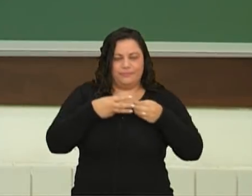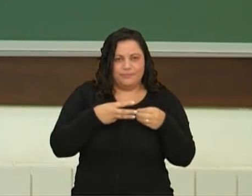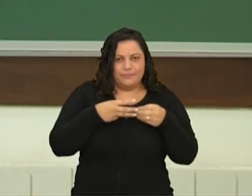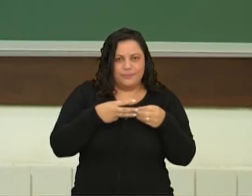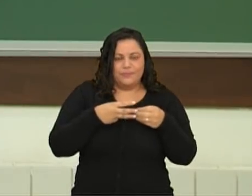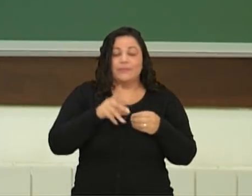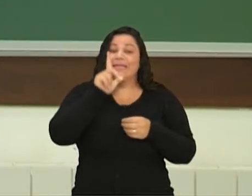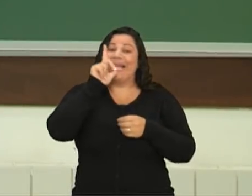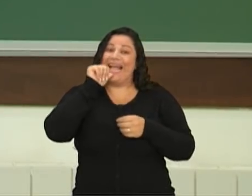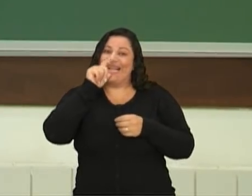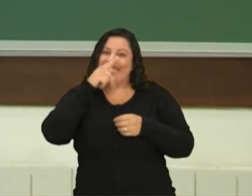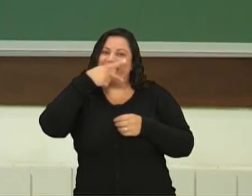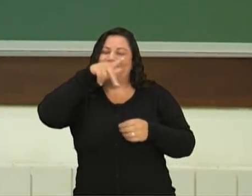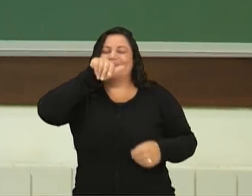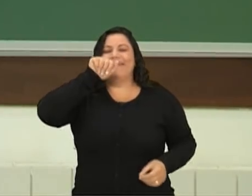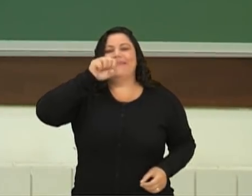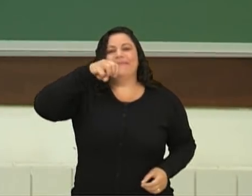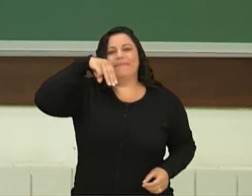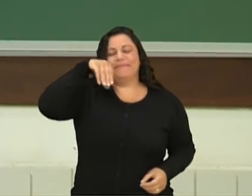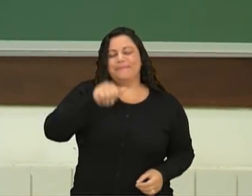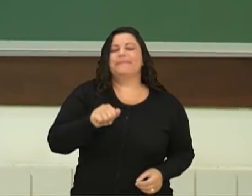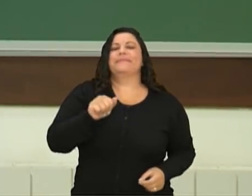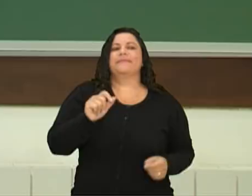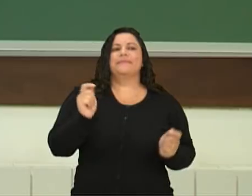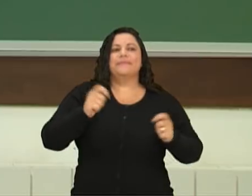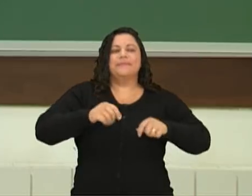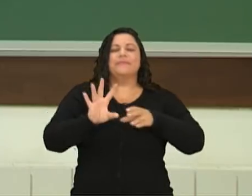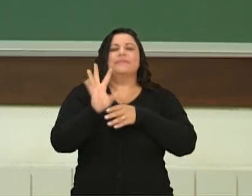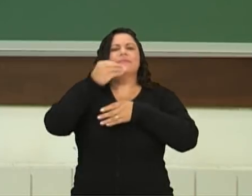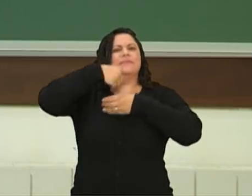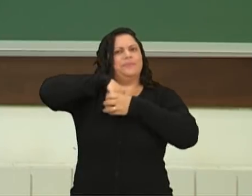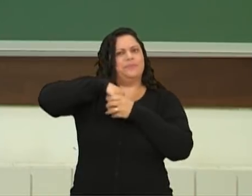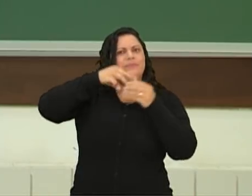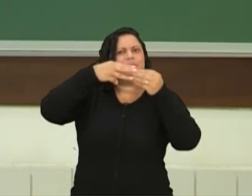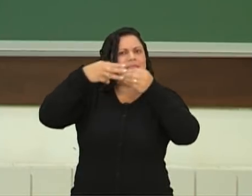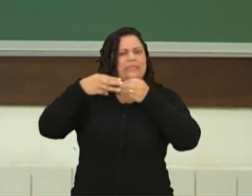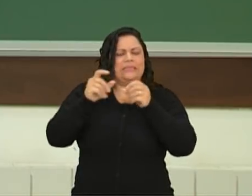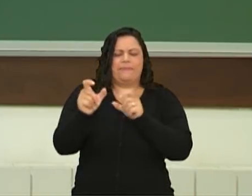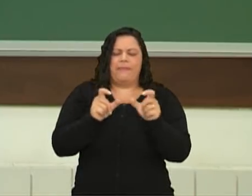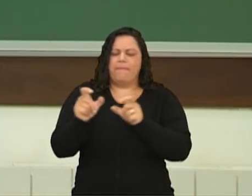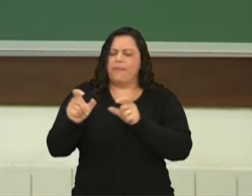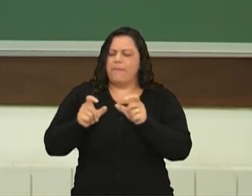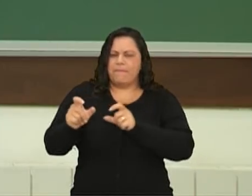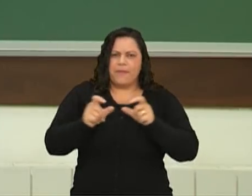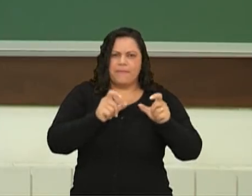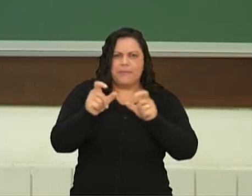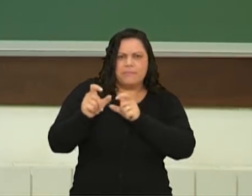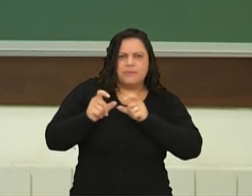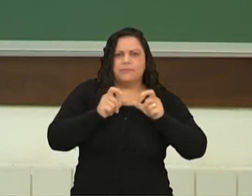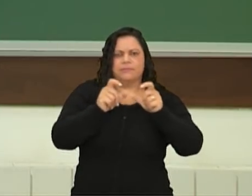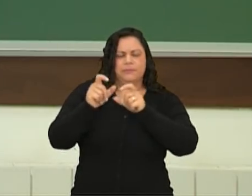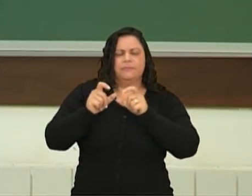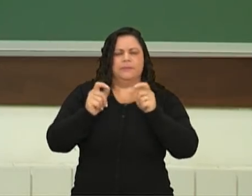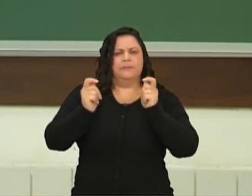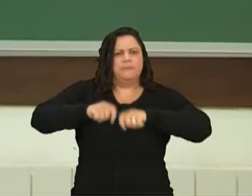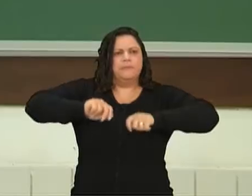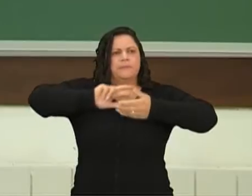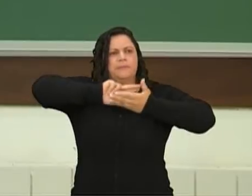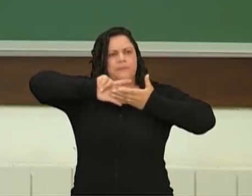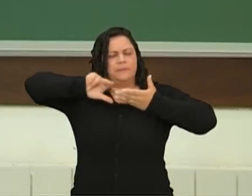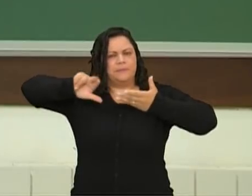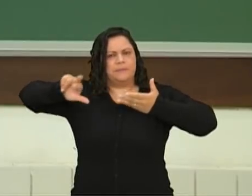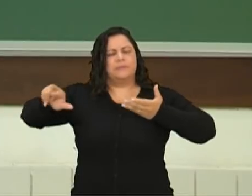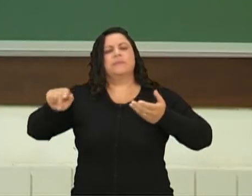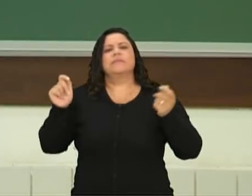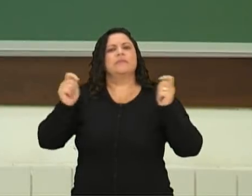líquida é o plasma, e no plasma existem as células dissolvidas, que a gente chama de elementos figurados, tá? Então, em muitos livros você